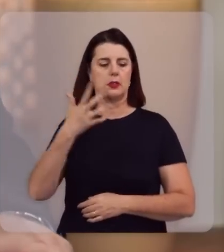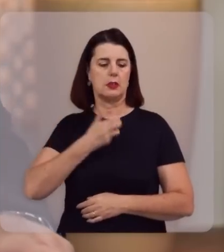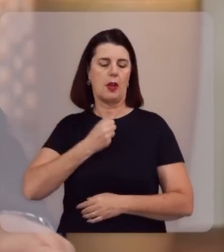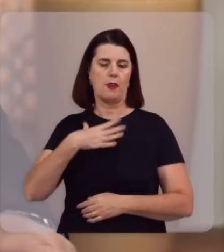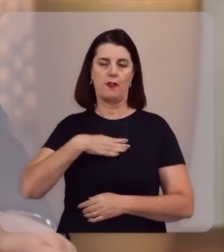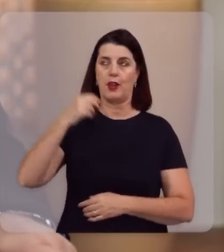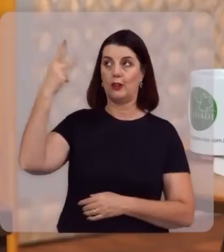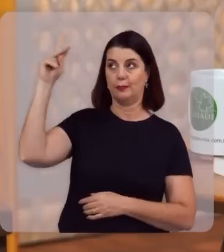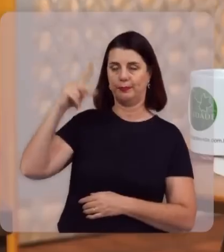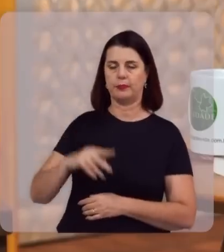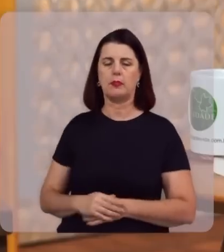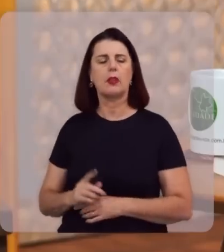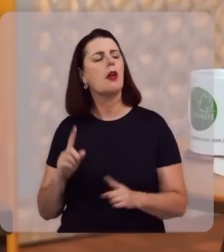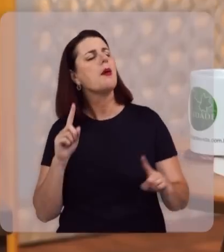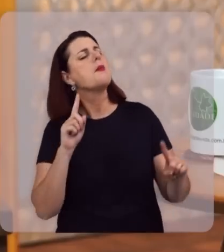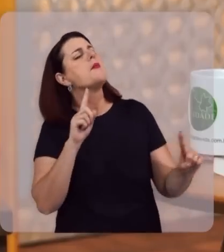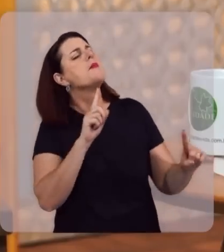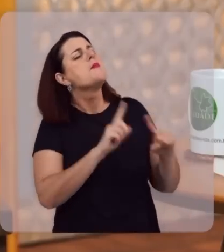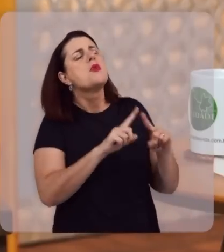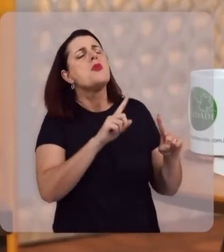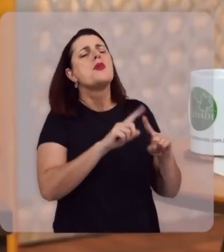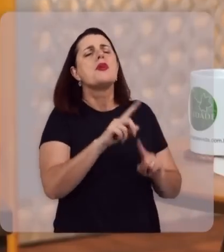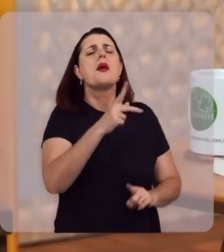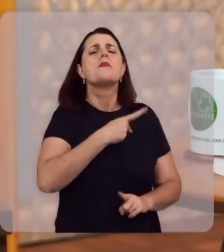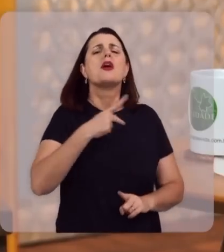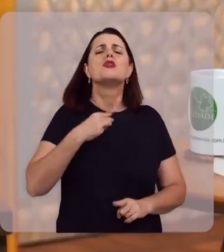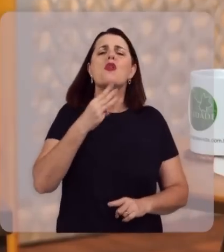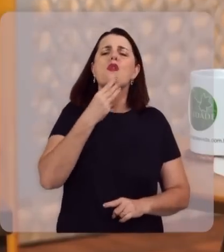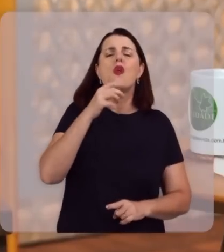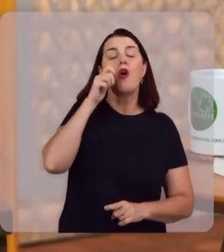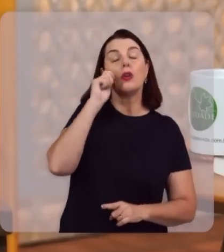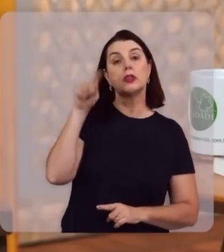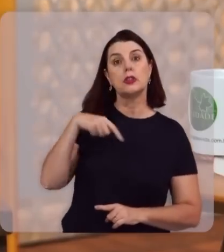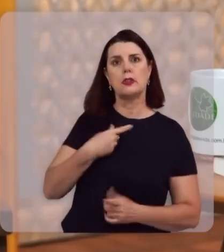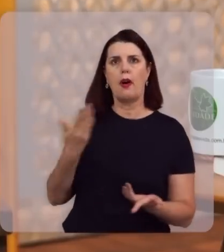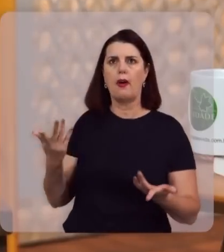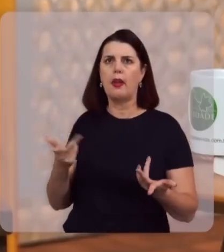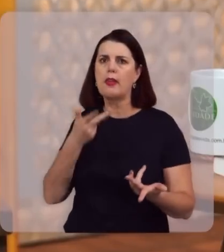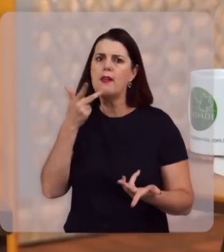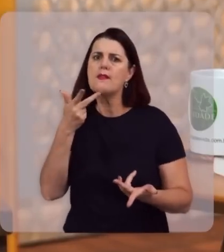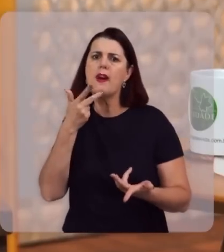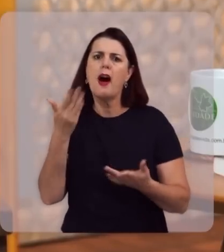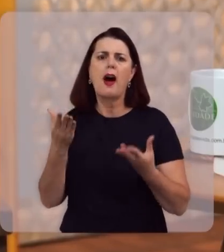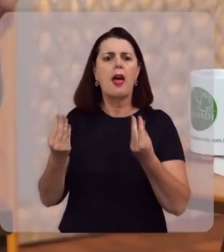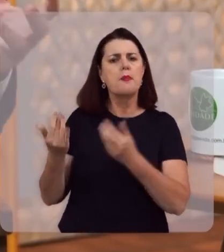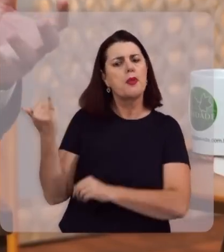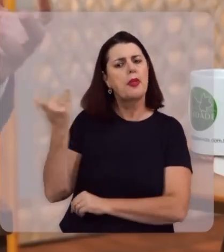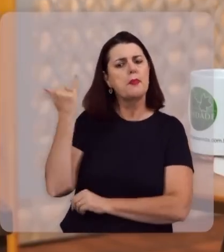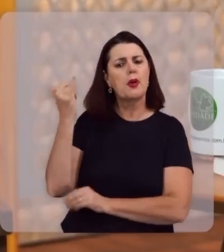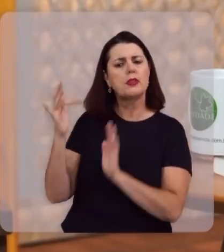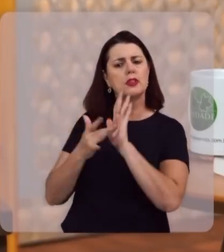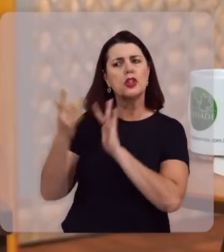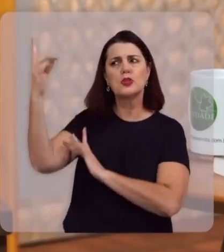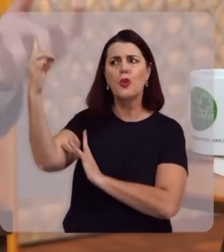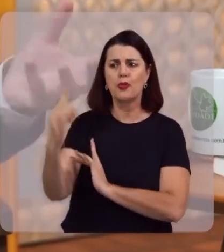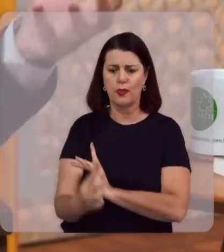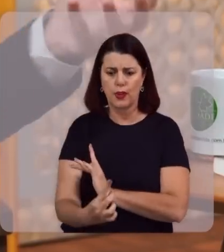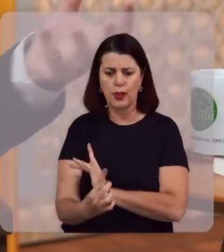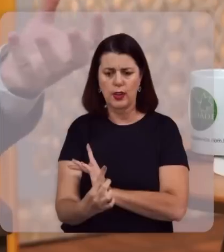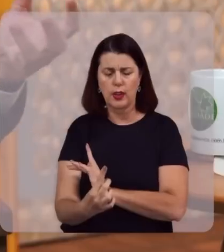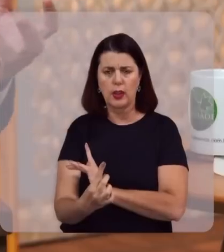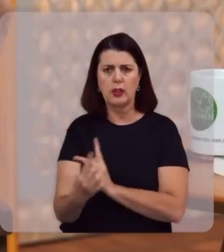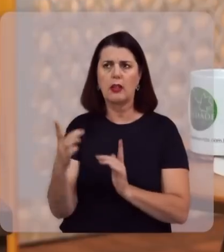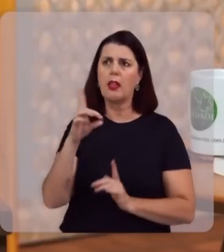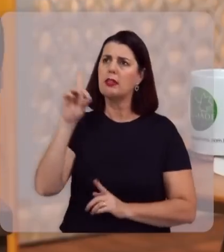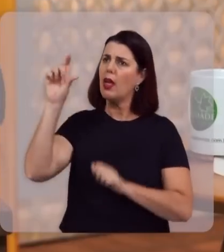os filhos seus. Por que, pastor Roster, nós damos então tanta ênfase, né, nessa importância da vinda de